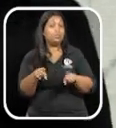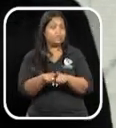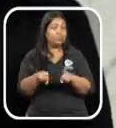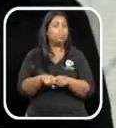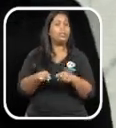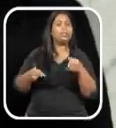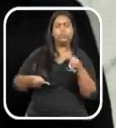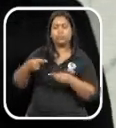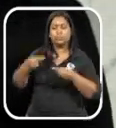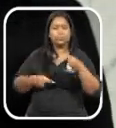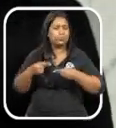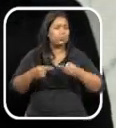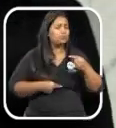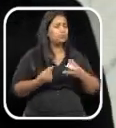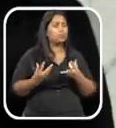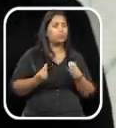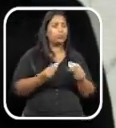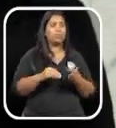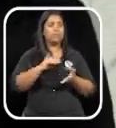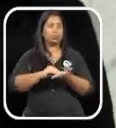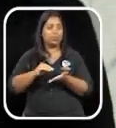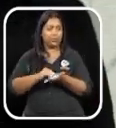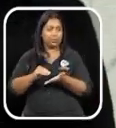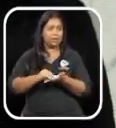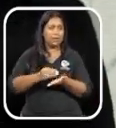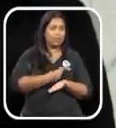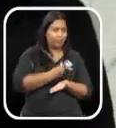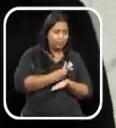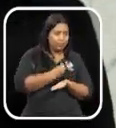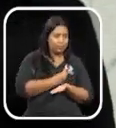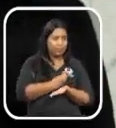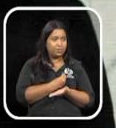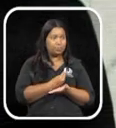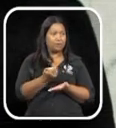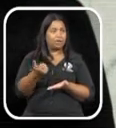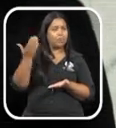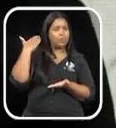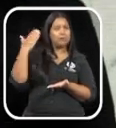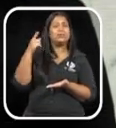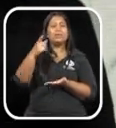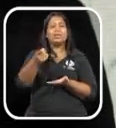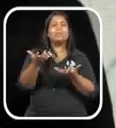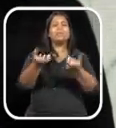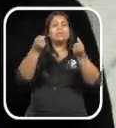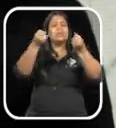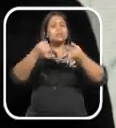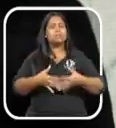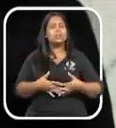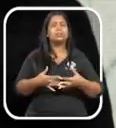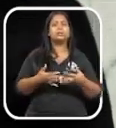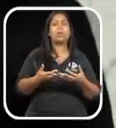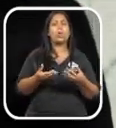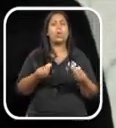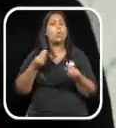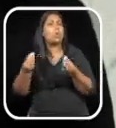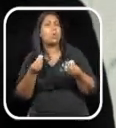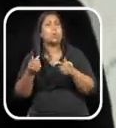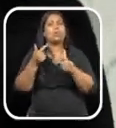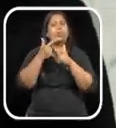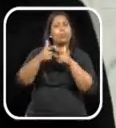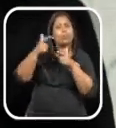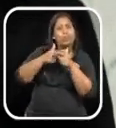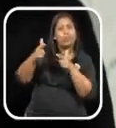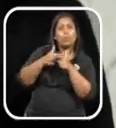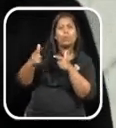aqui recentemente. Gostaria que você desse um panorama de que problemas foram identificados